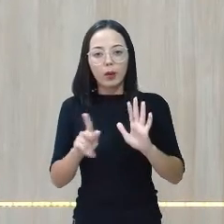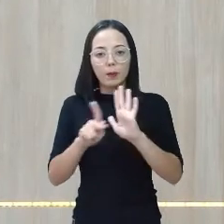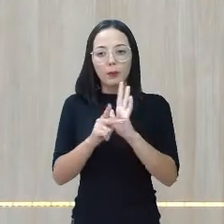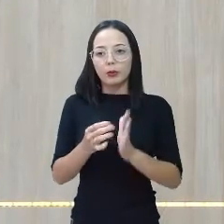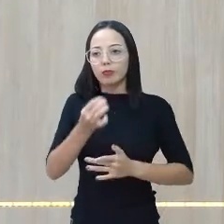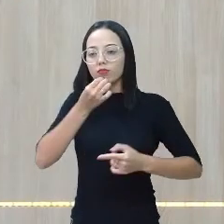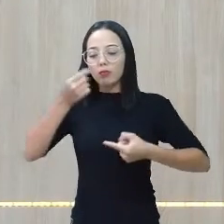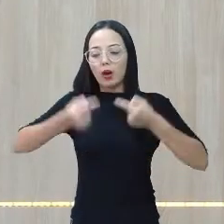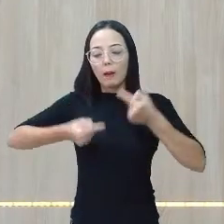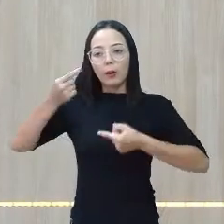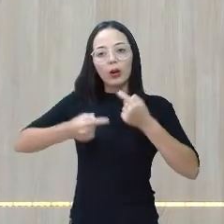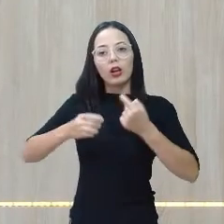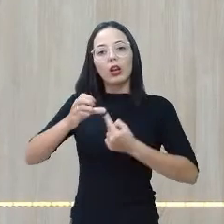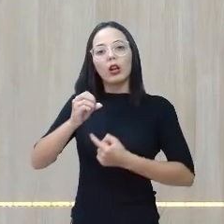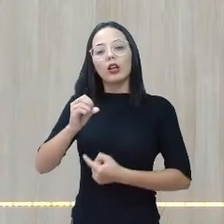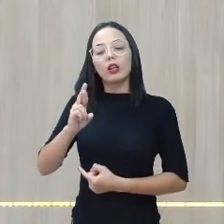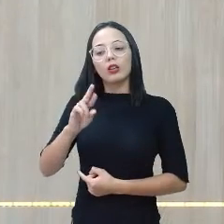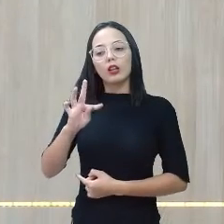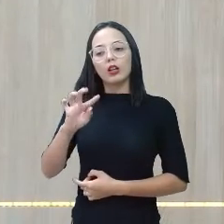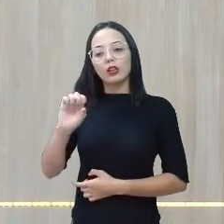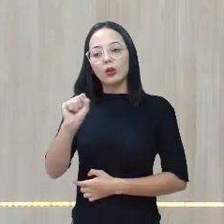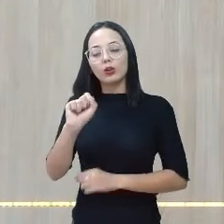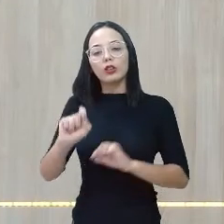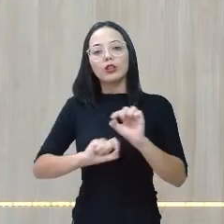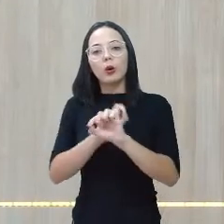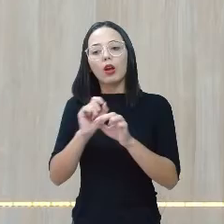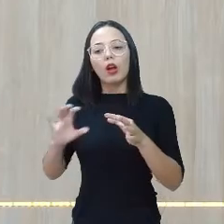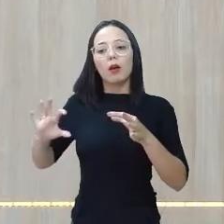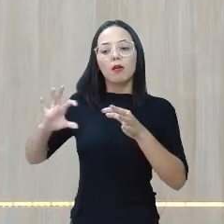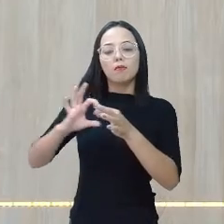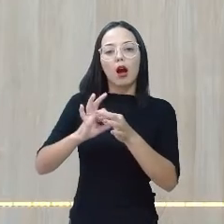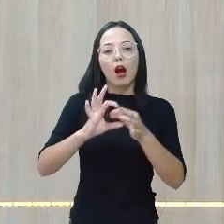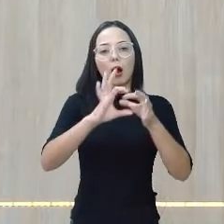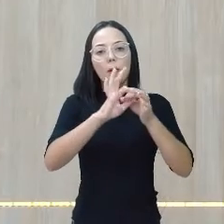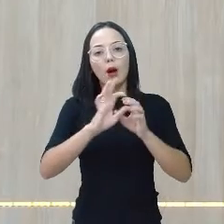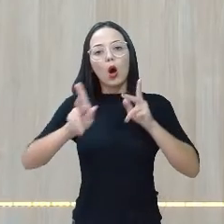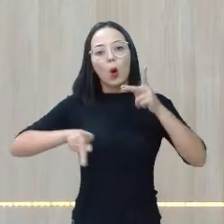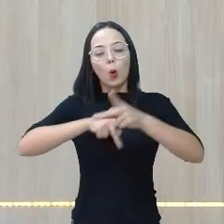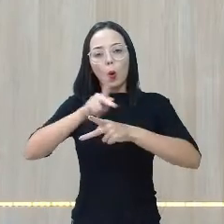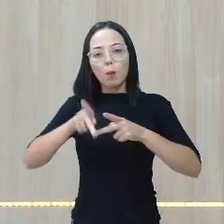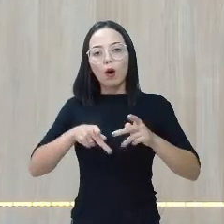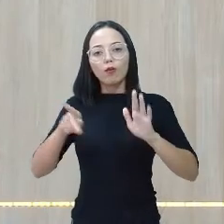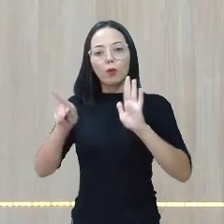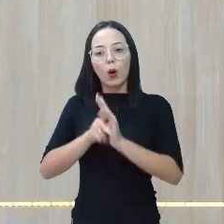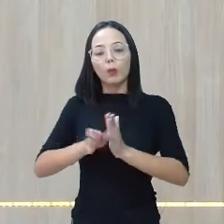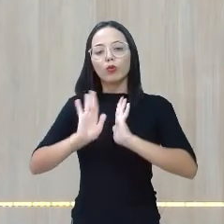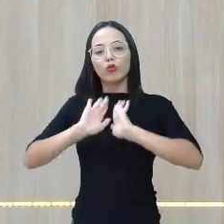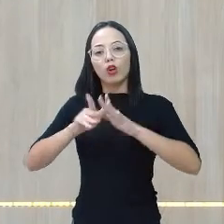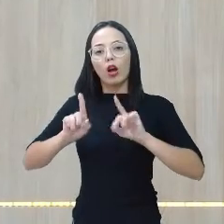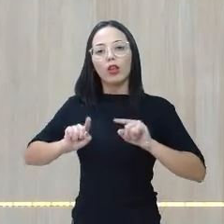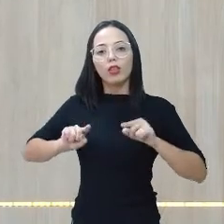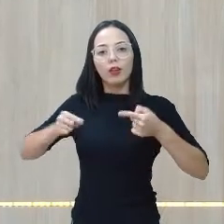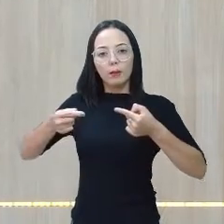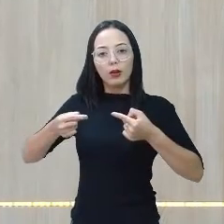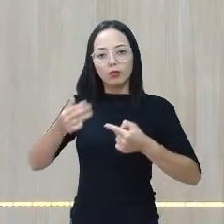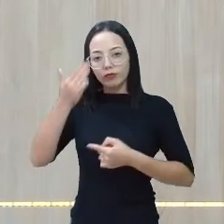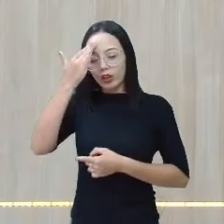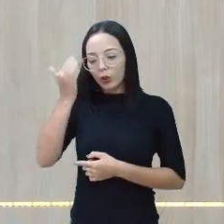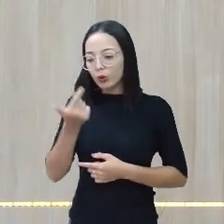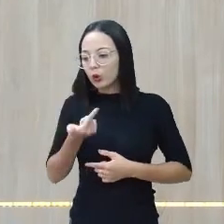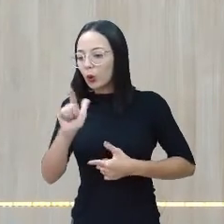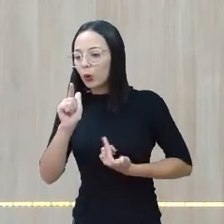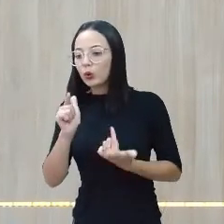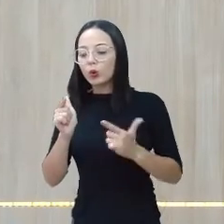exemplo, a política de Hernán Cortés era de se aliar com povos indígenas que eram inimigos de outros povos que eles